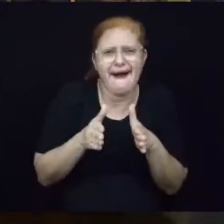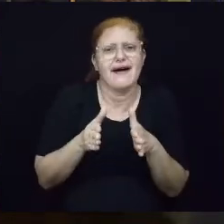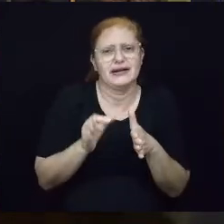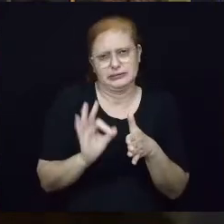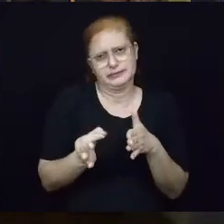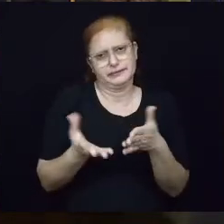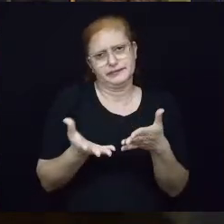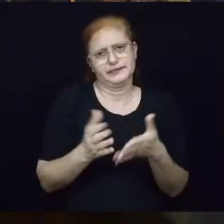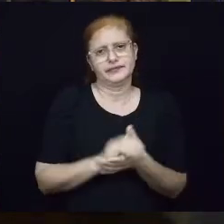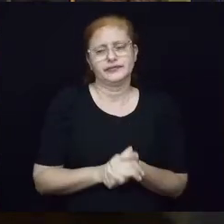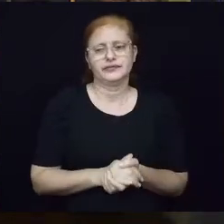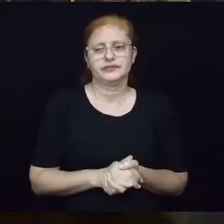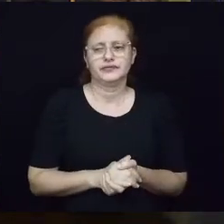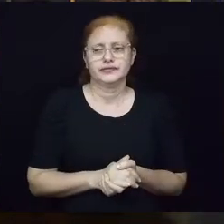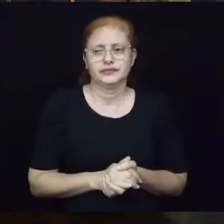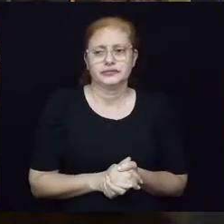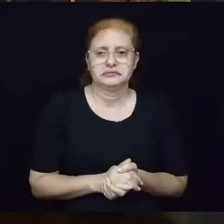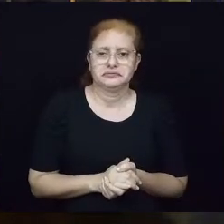pequeno, né?